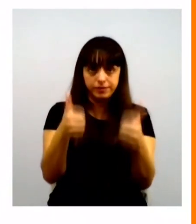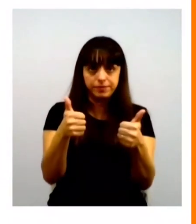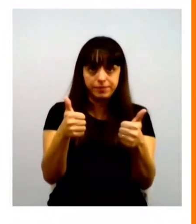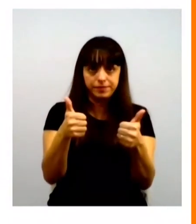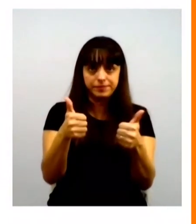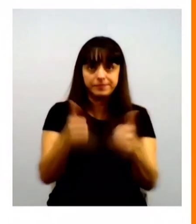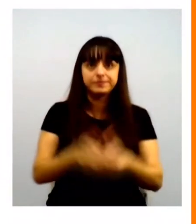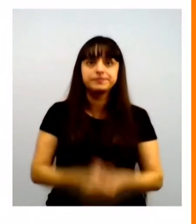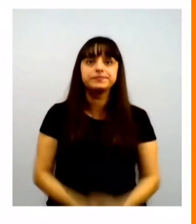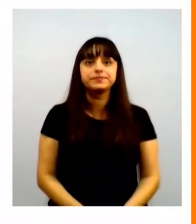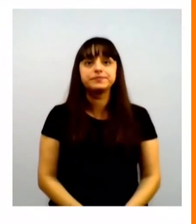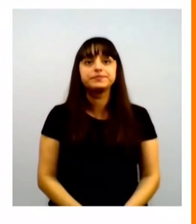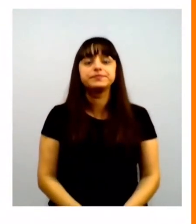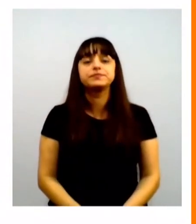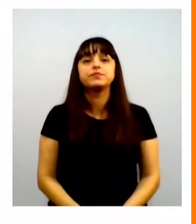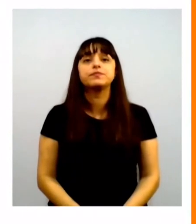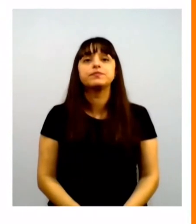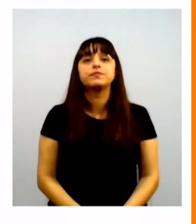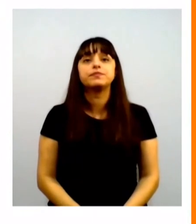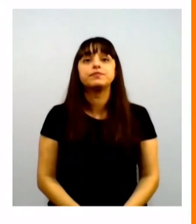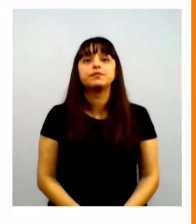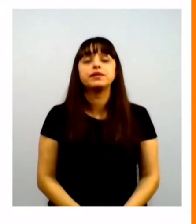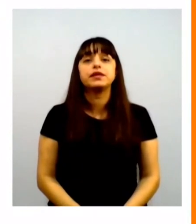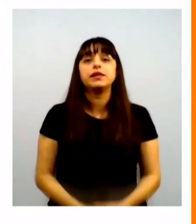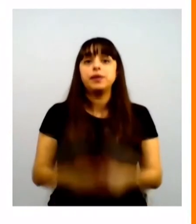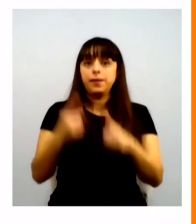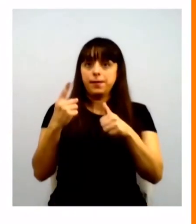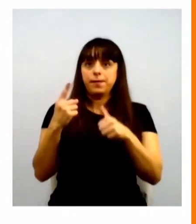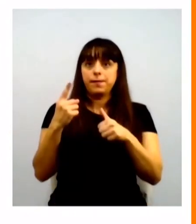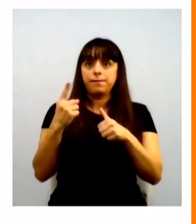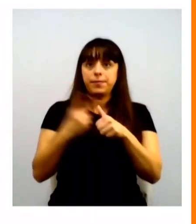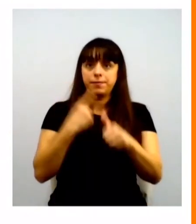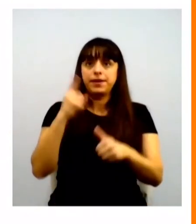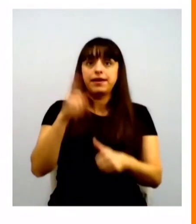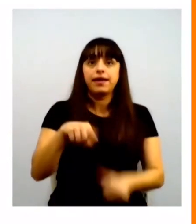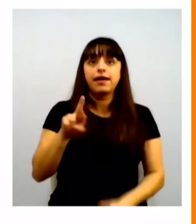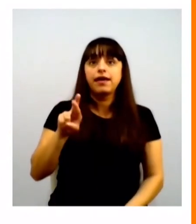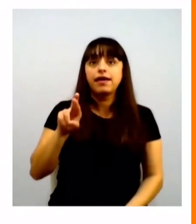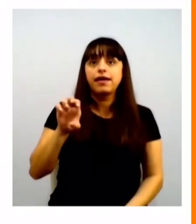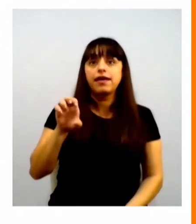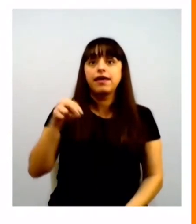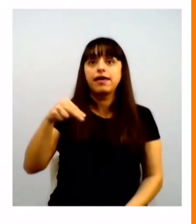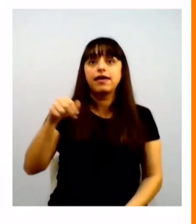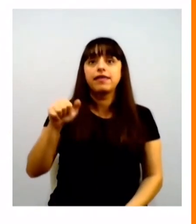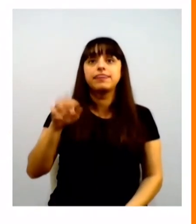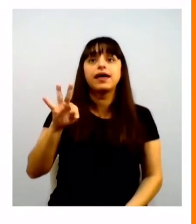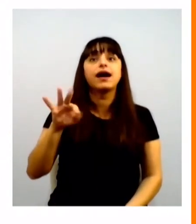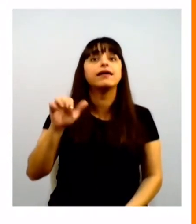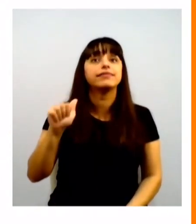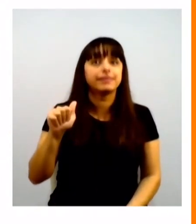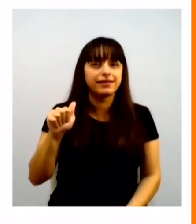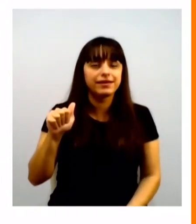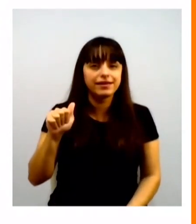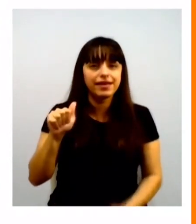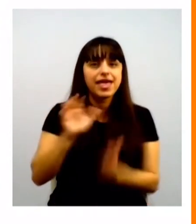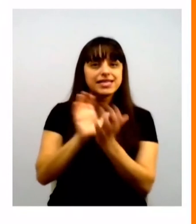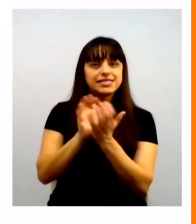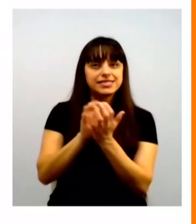A primeira da Renata de Recife, ela pergunta o seguinte, o senhor poderia falar um pouco mais sobre